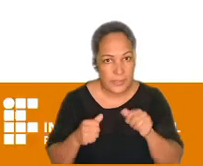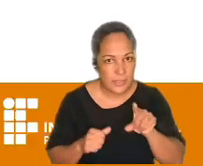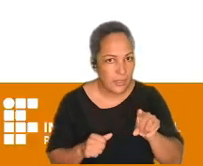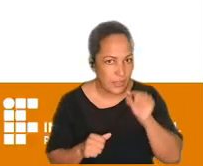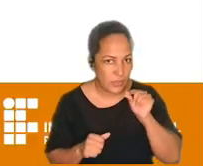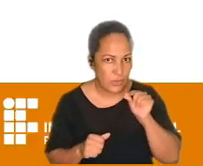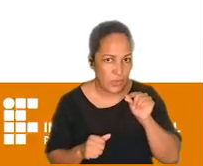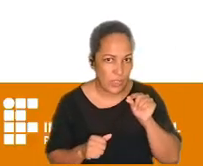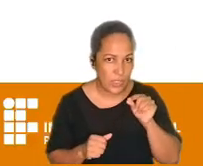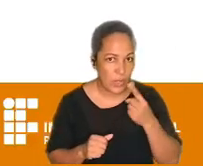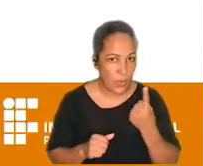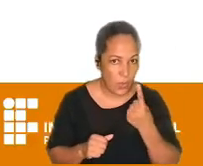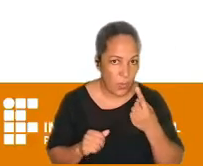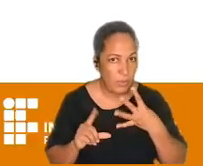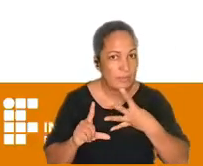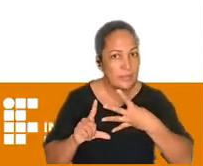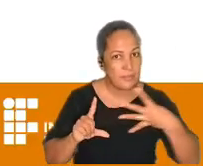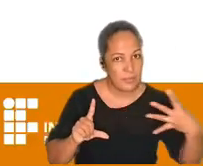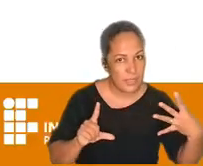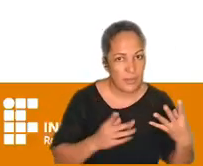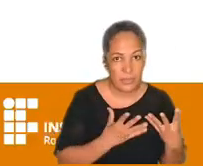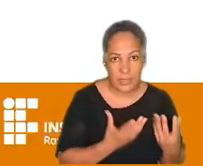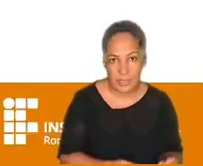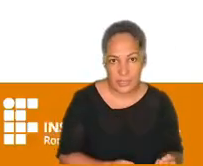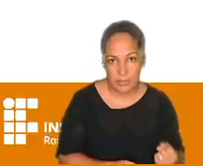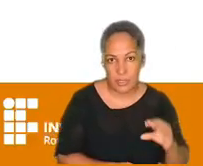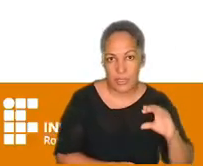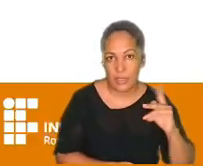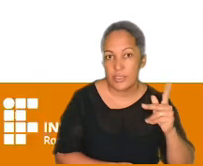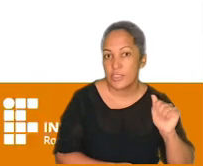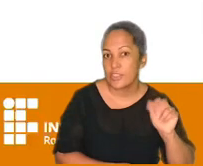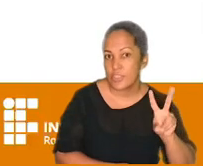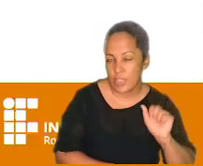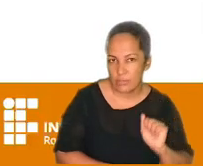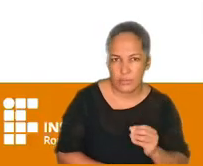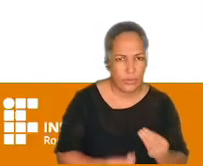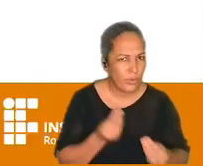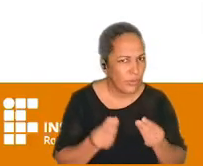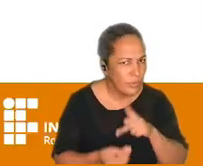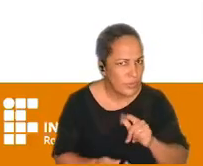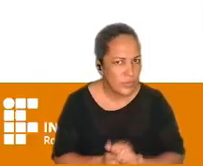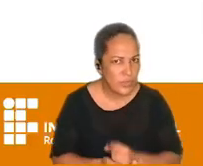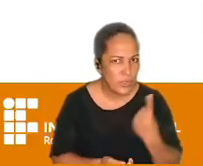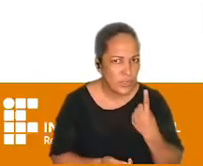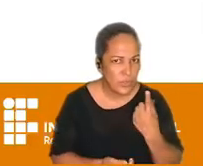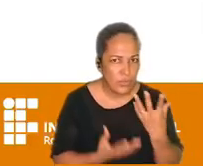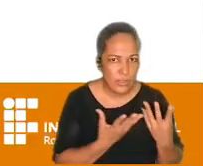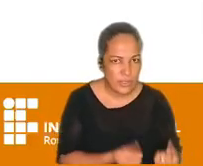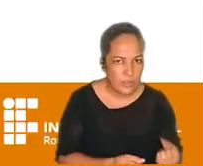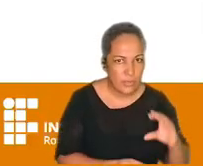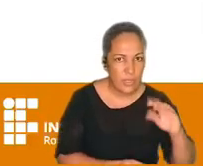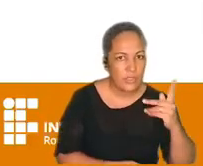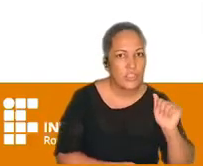deve escolher uma das tabelas para receber a chave estrangeira. Como assim, professor? Se uma vai receber a